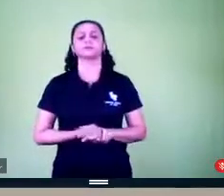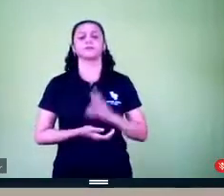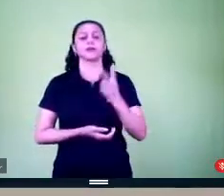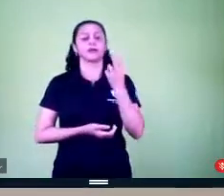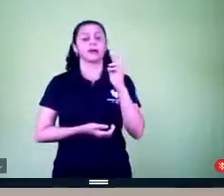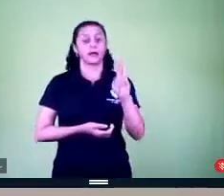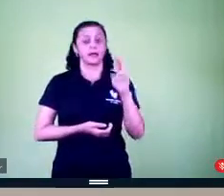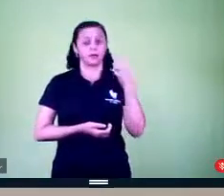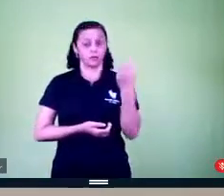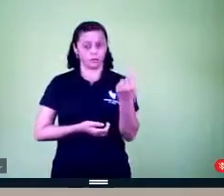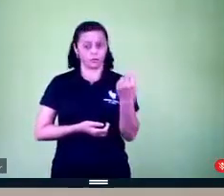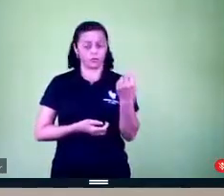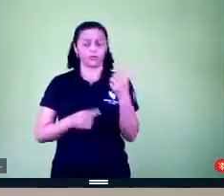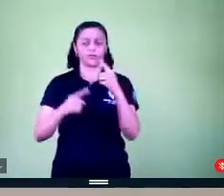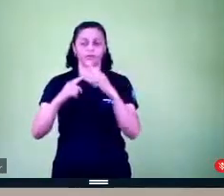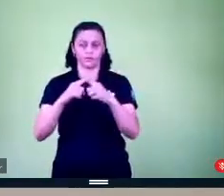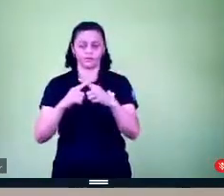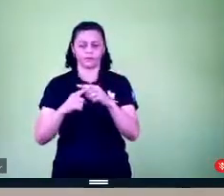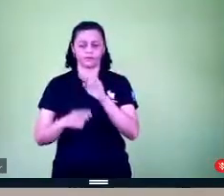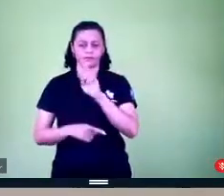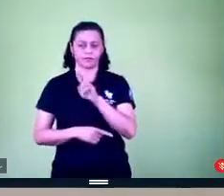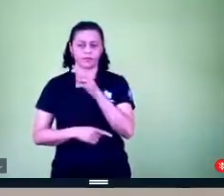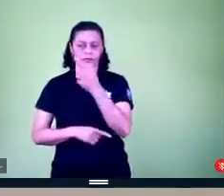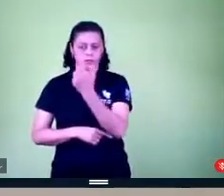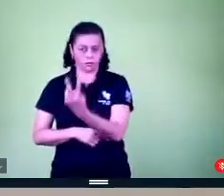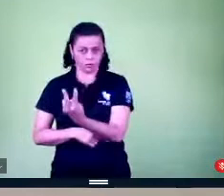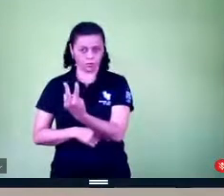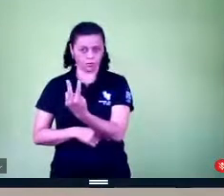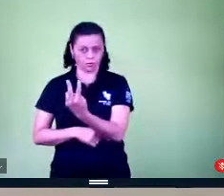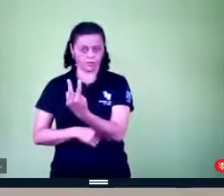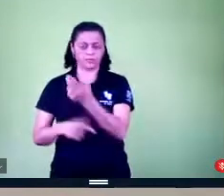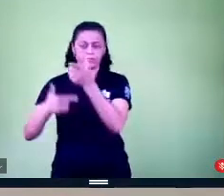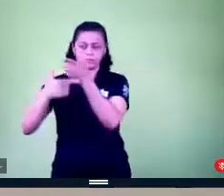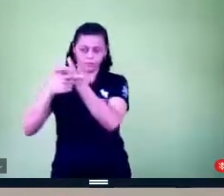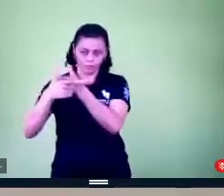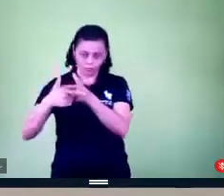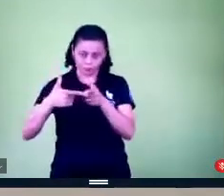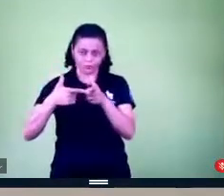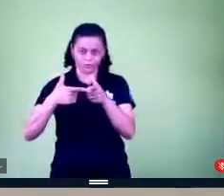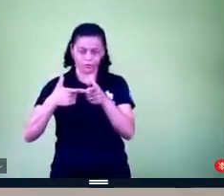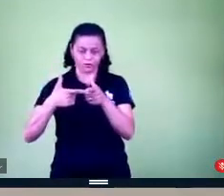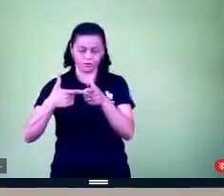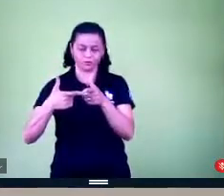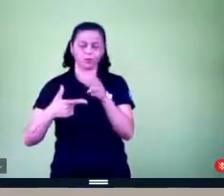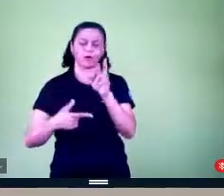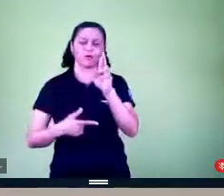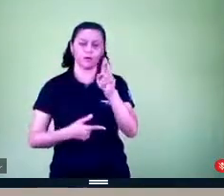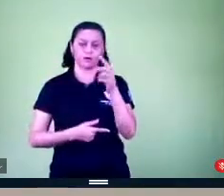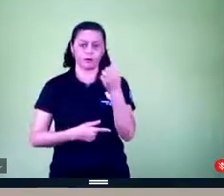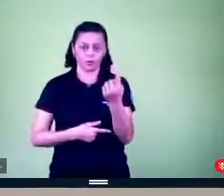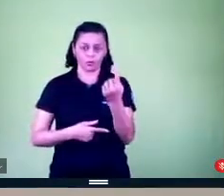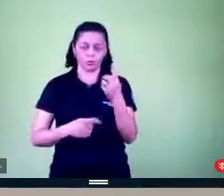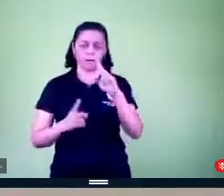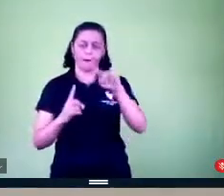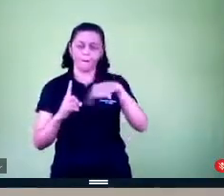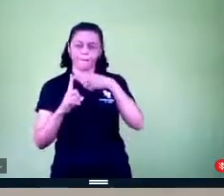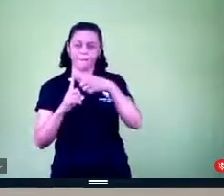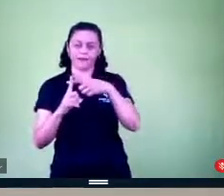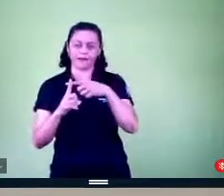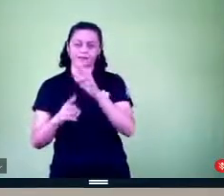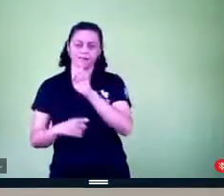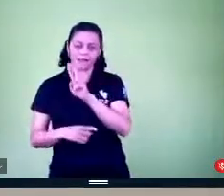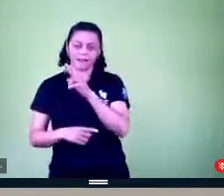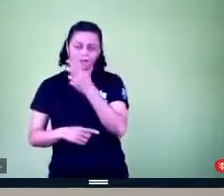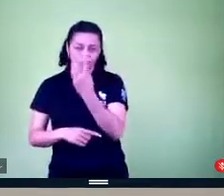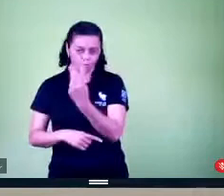R2 dividido por R1 mais R2, que multiplica a tensão da minha fonte. Beleza? Descobri a tensão